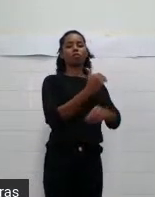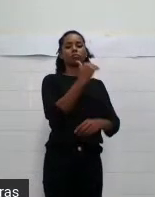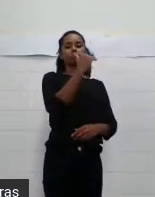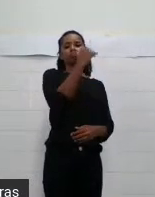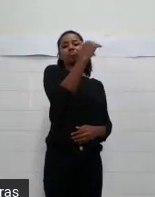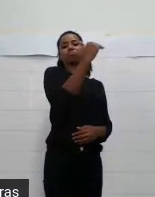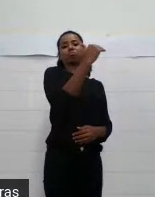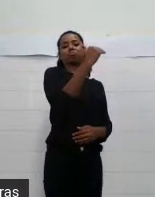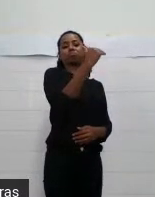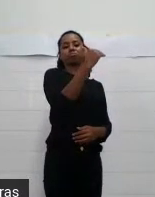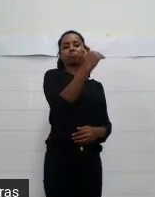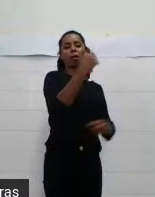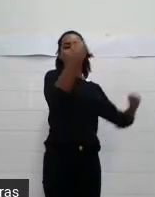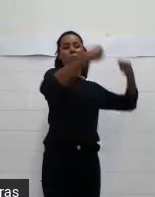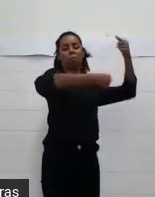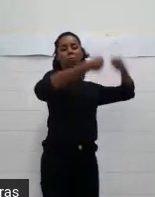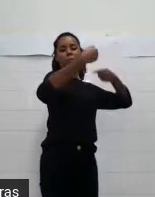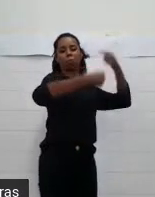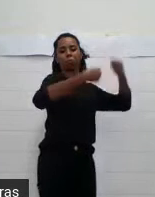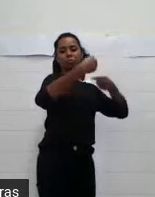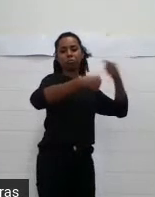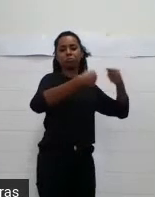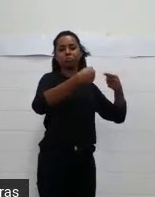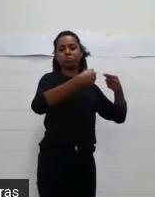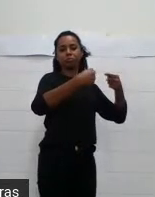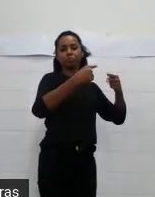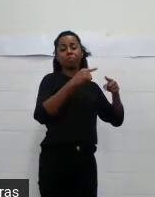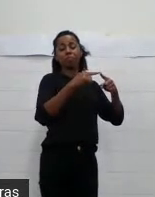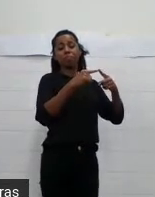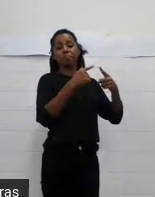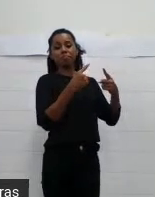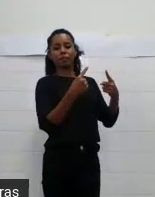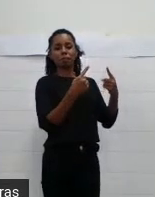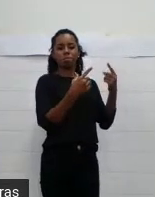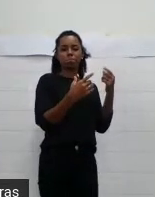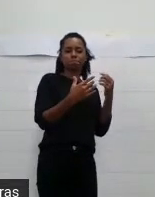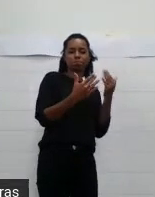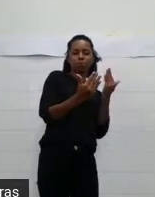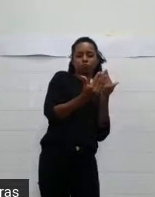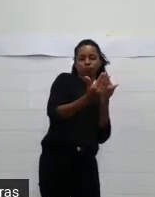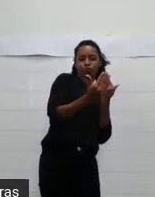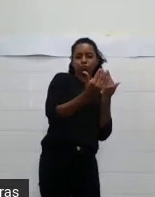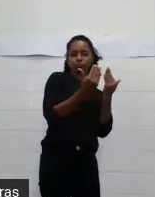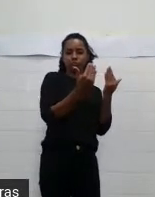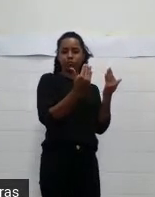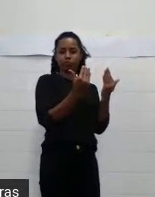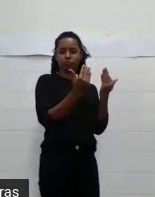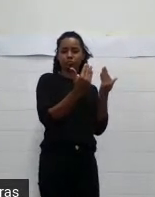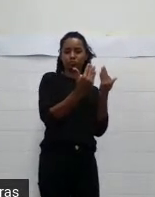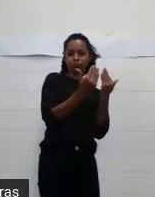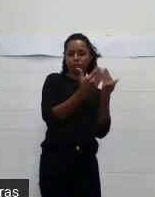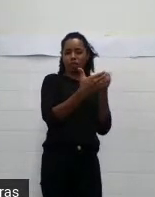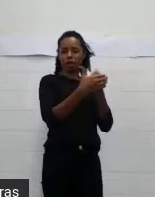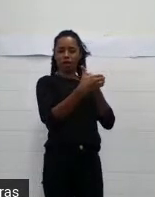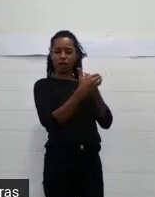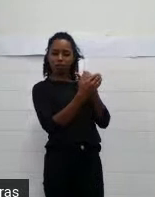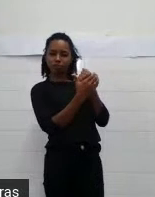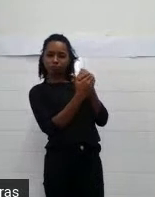discussão abolicionista, mas meio que de proteção a africanos e descendentes.